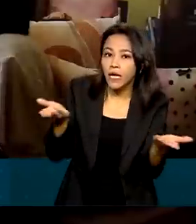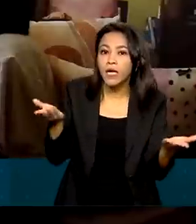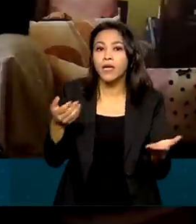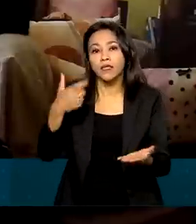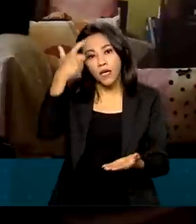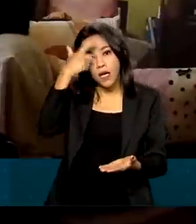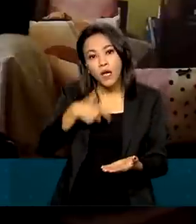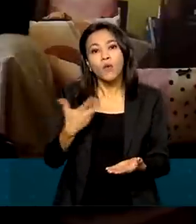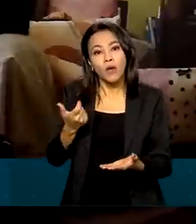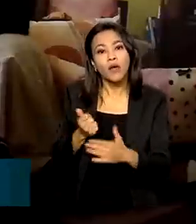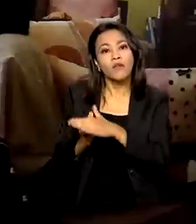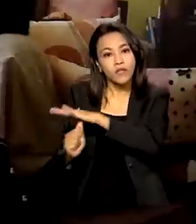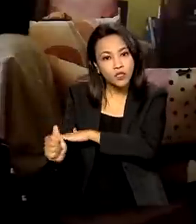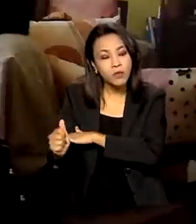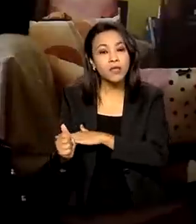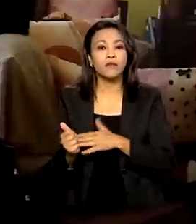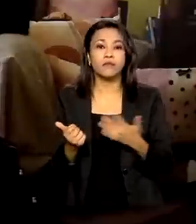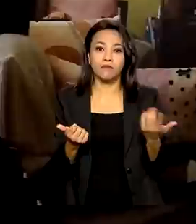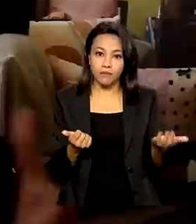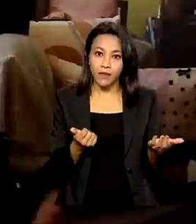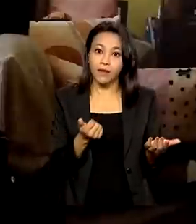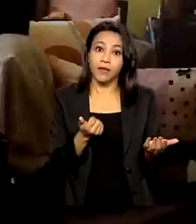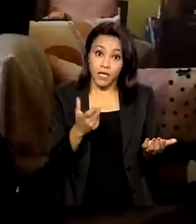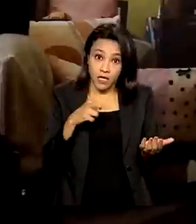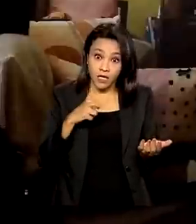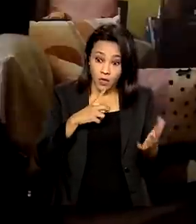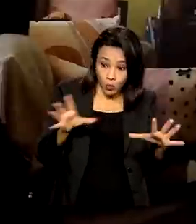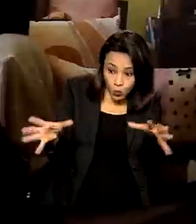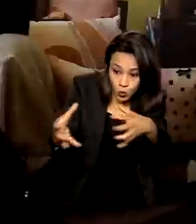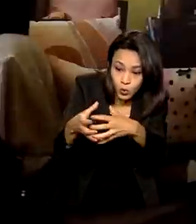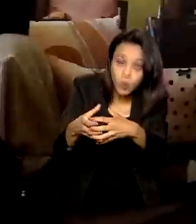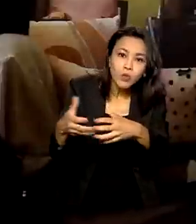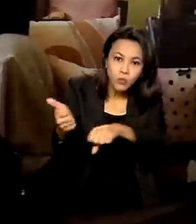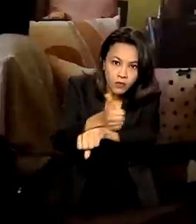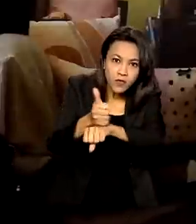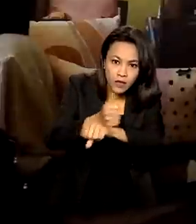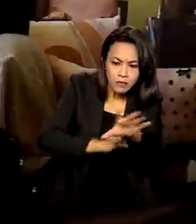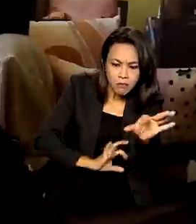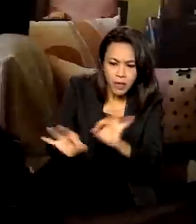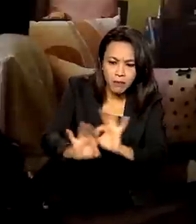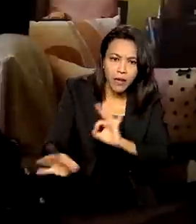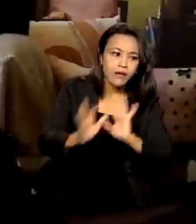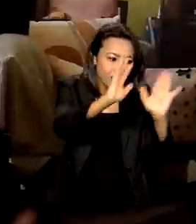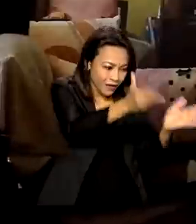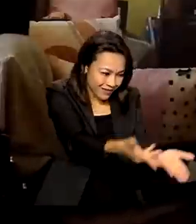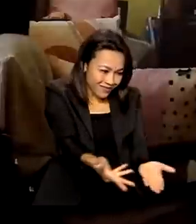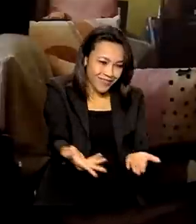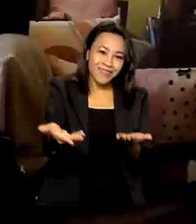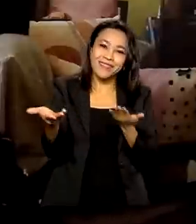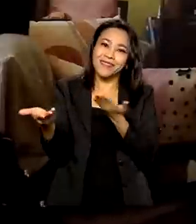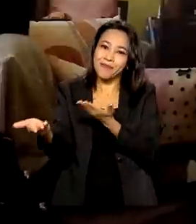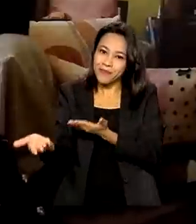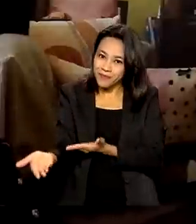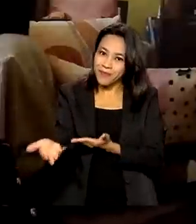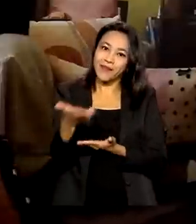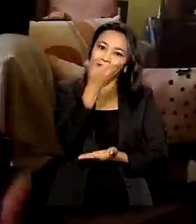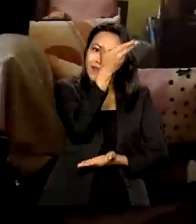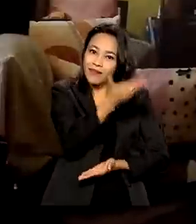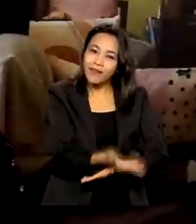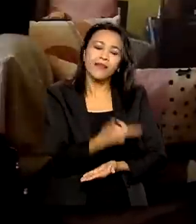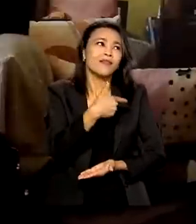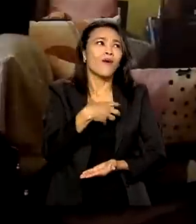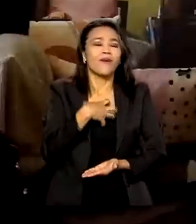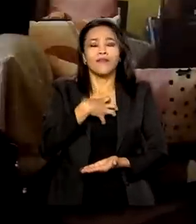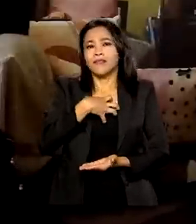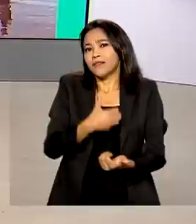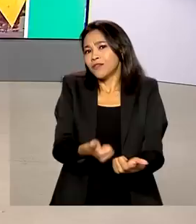um investimento. E quando você tem uma equipe que está preparada para receber, esse atendimento dele vai fluir